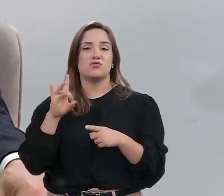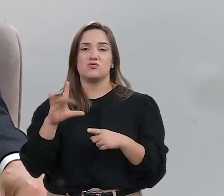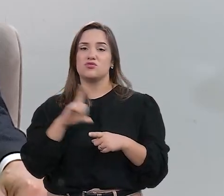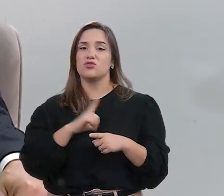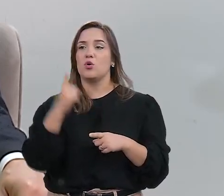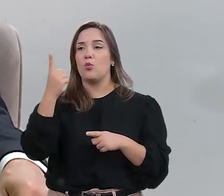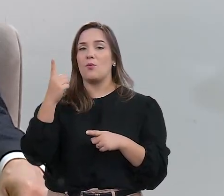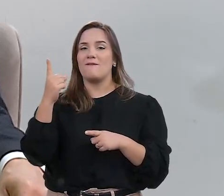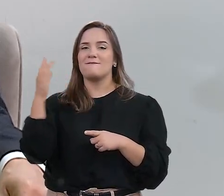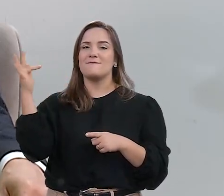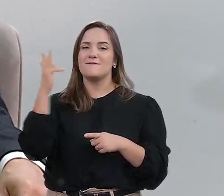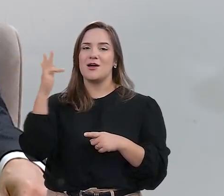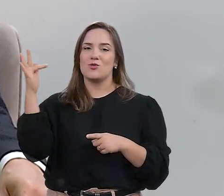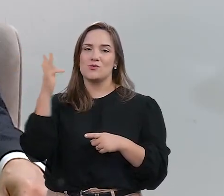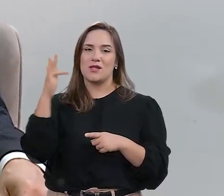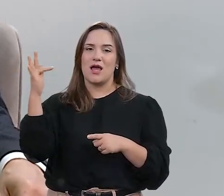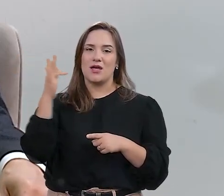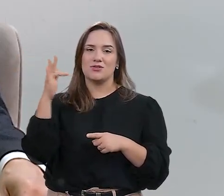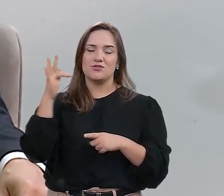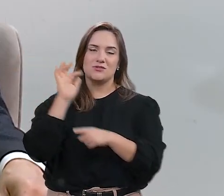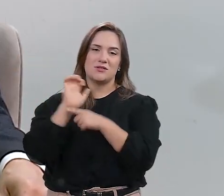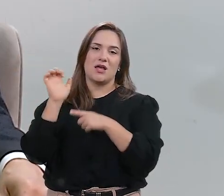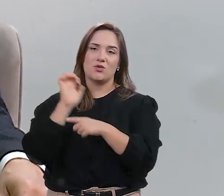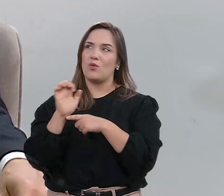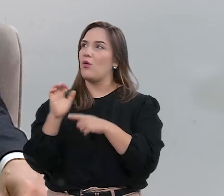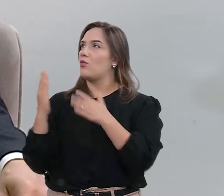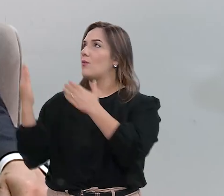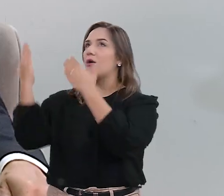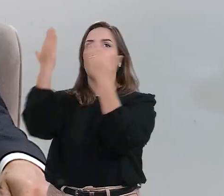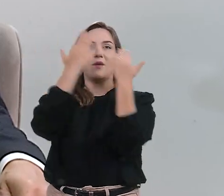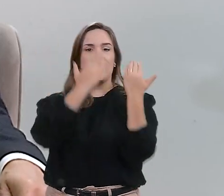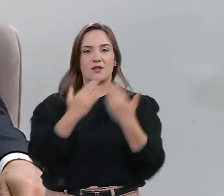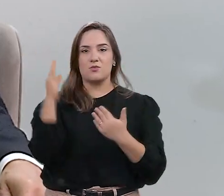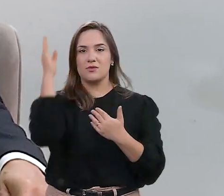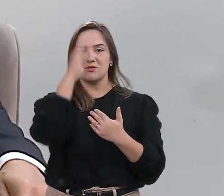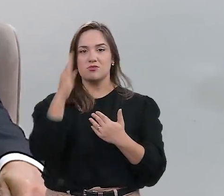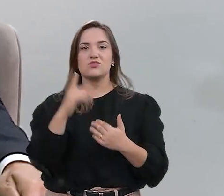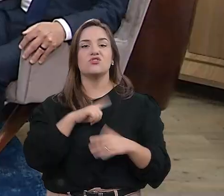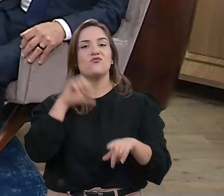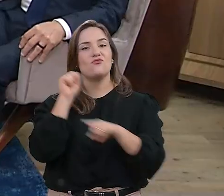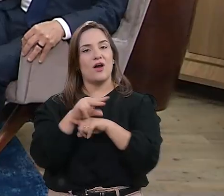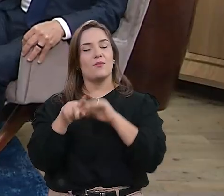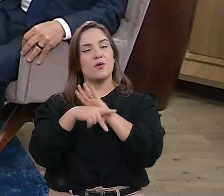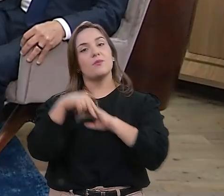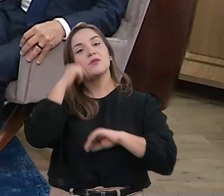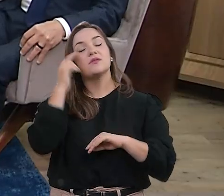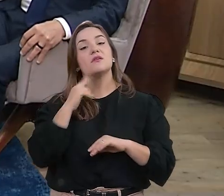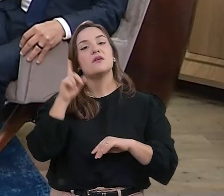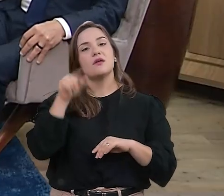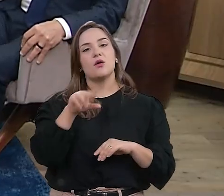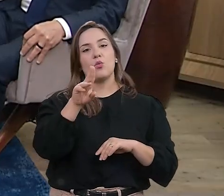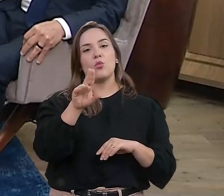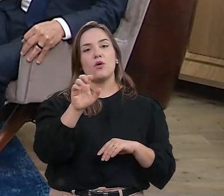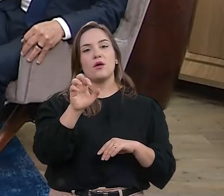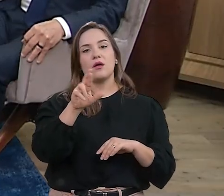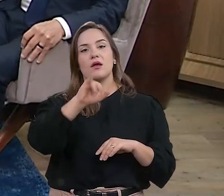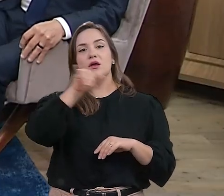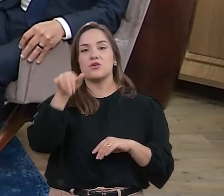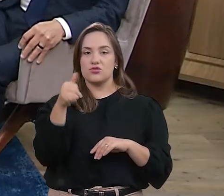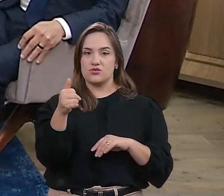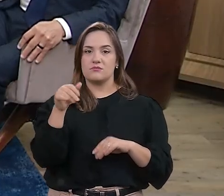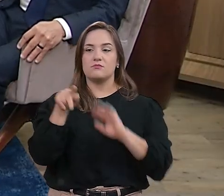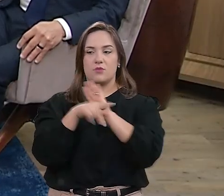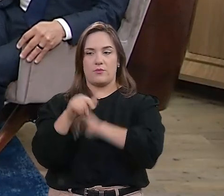uma universidade estadual no Brasil que tinha cota para negros, que era a UERJ, no Rio de Janeiro,